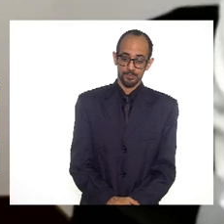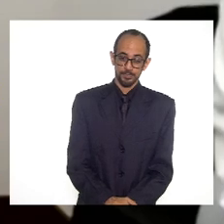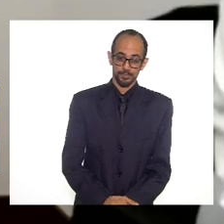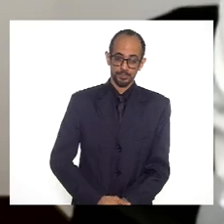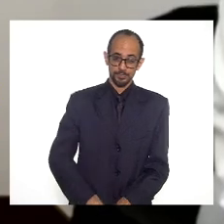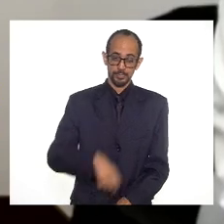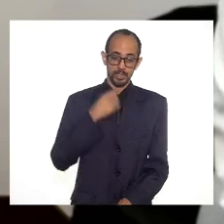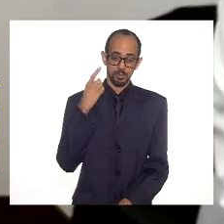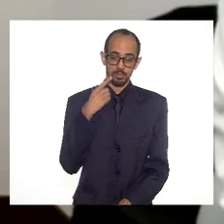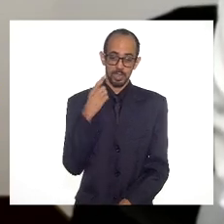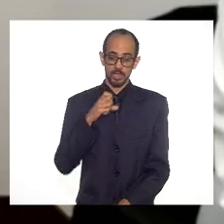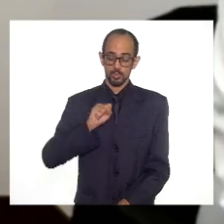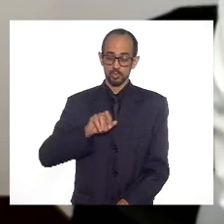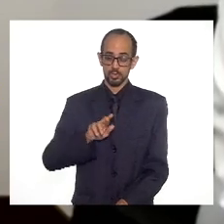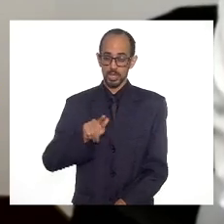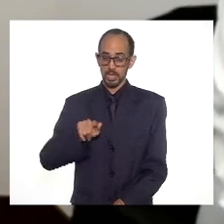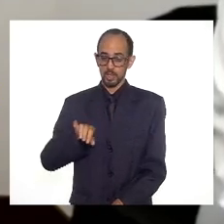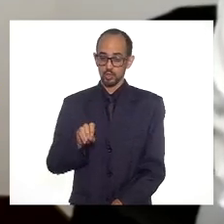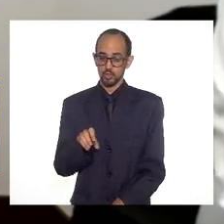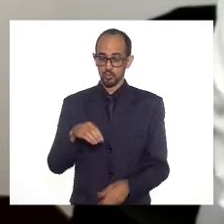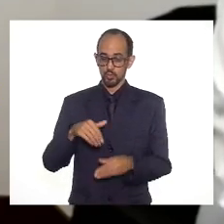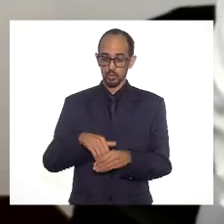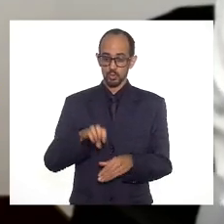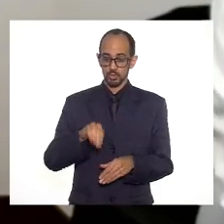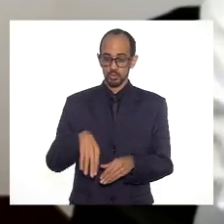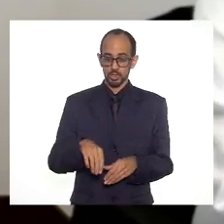Deputado Sérgio Fernandes votou sim no grupo.